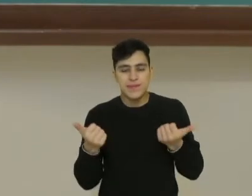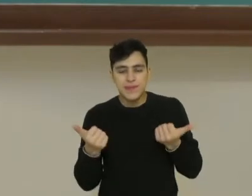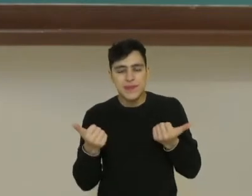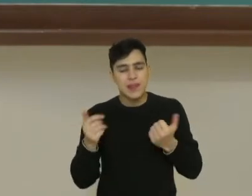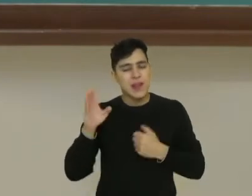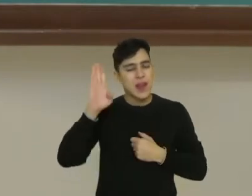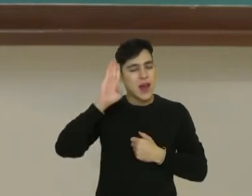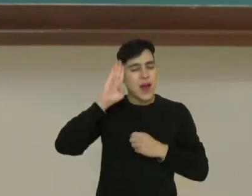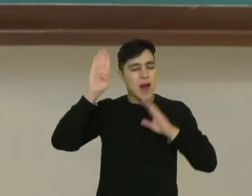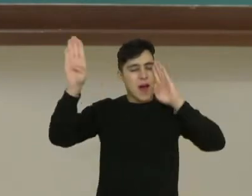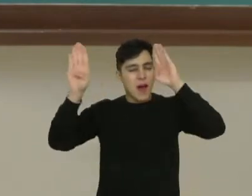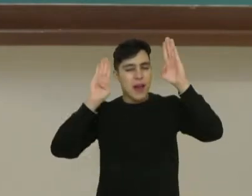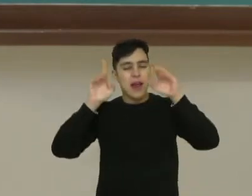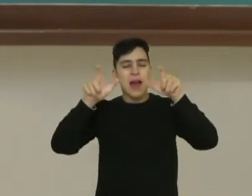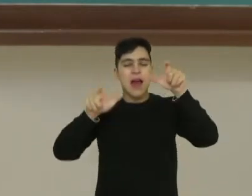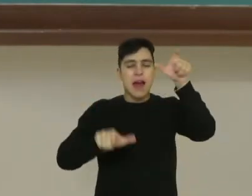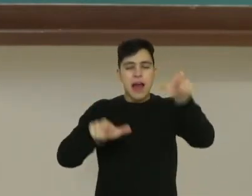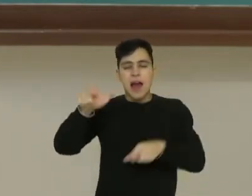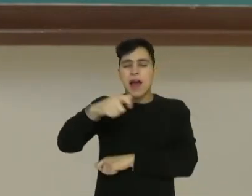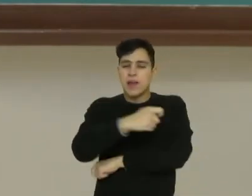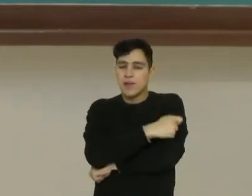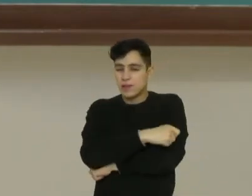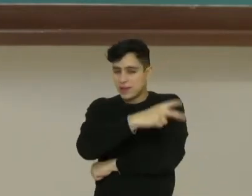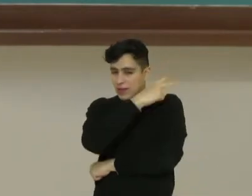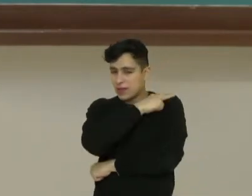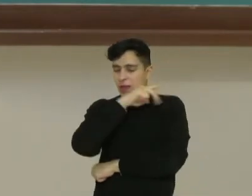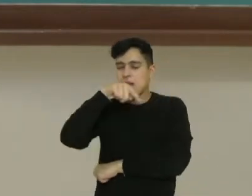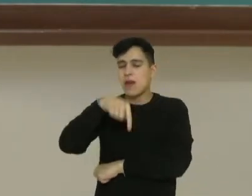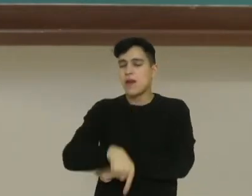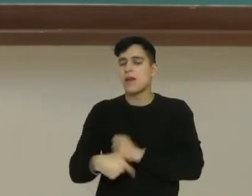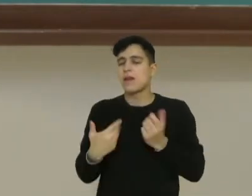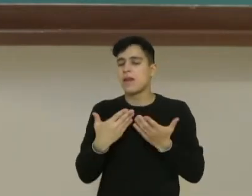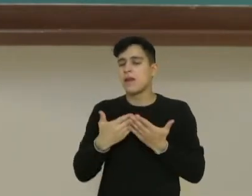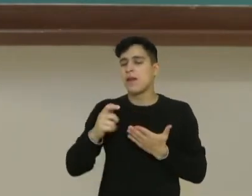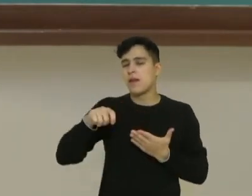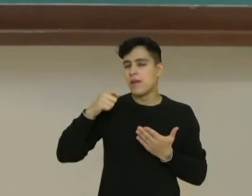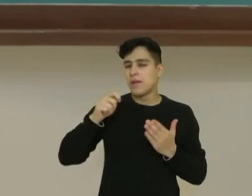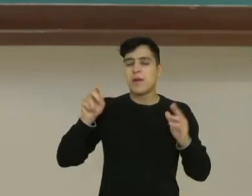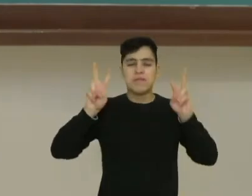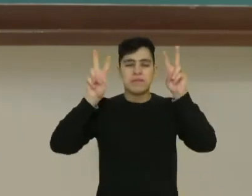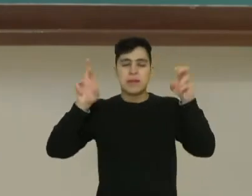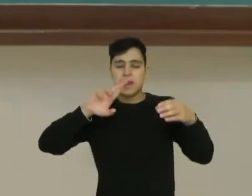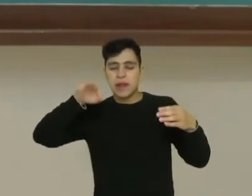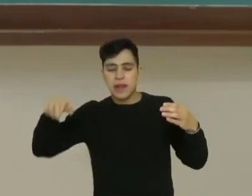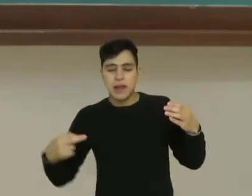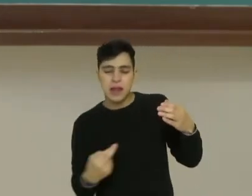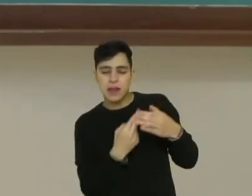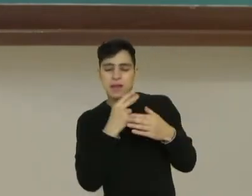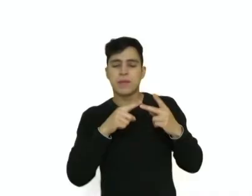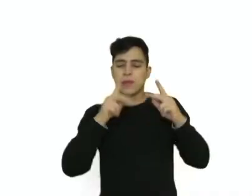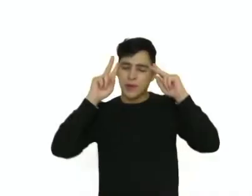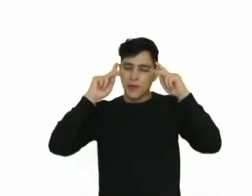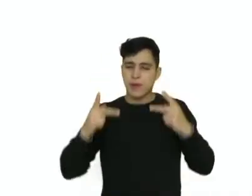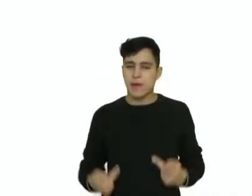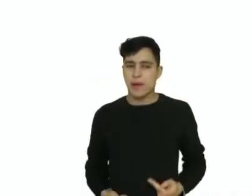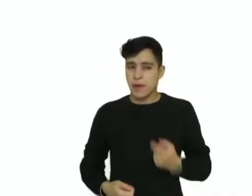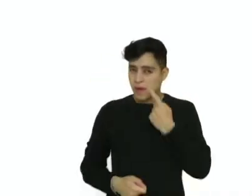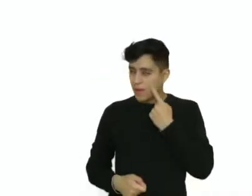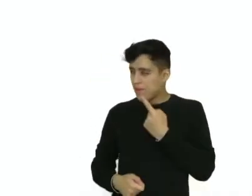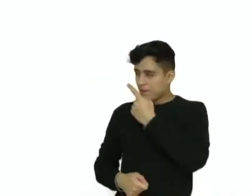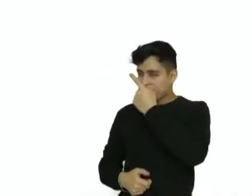Olá, segunda série. Hoje nós vamos falar sobre renascimento e humanismo. Vamos ver o objetivo dessa aula?